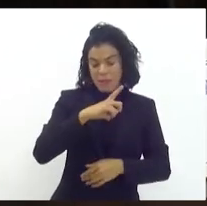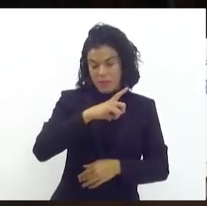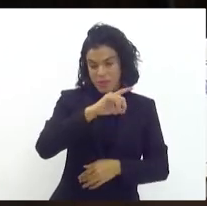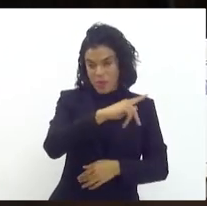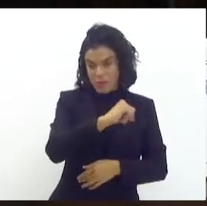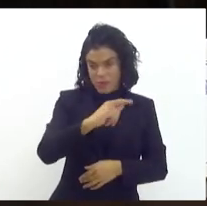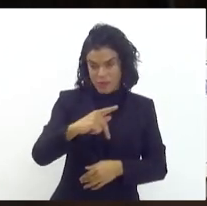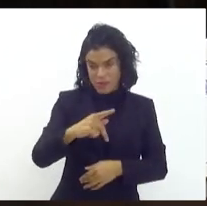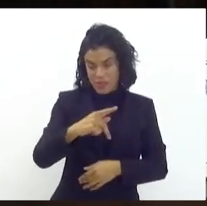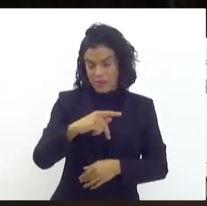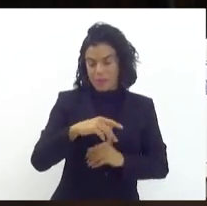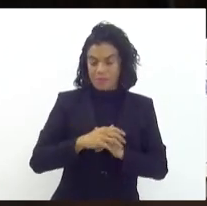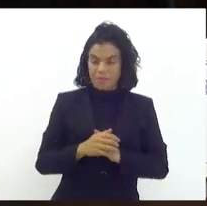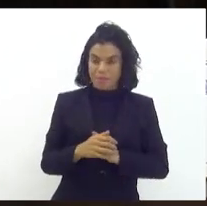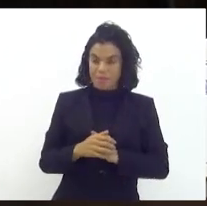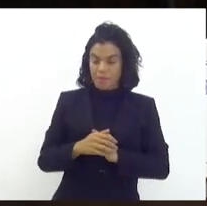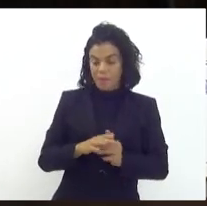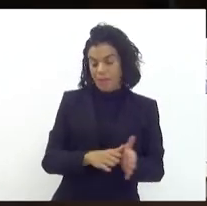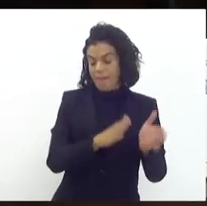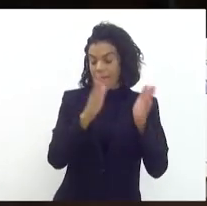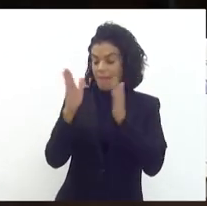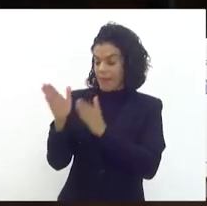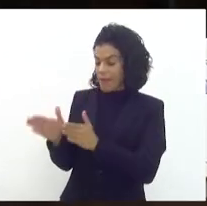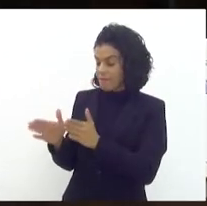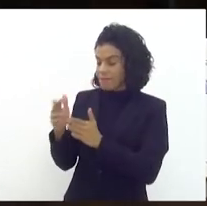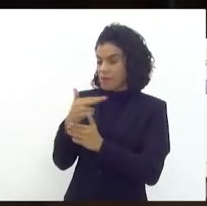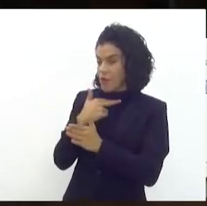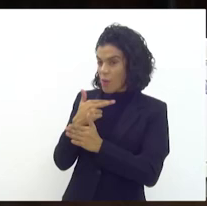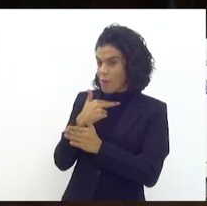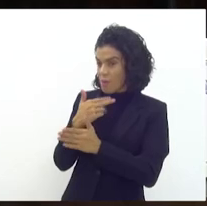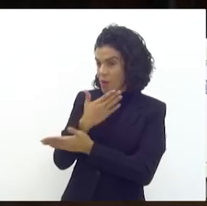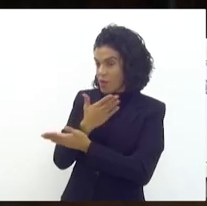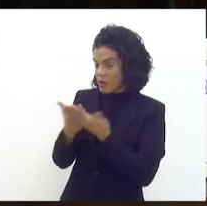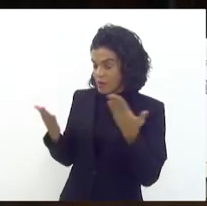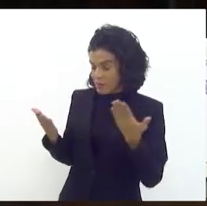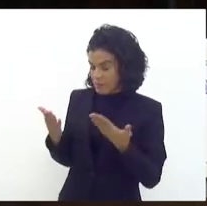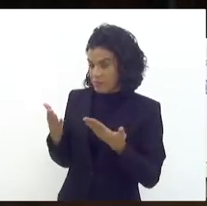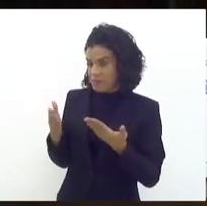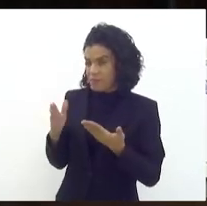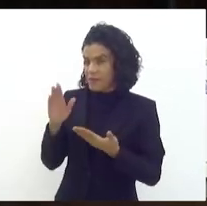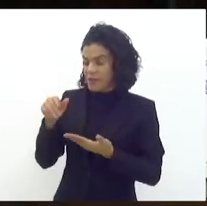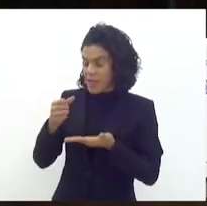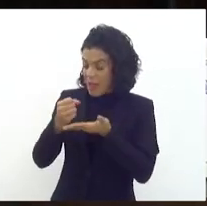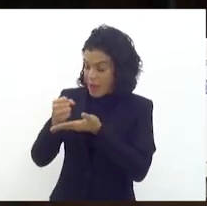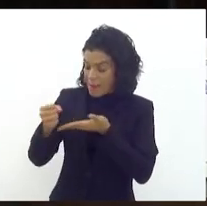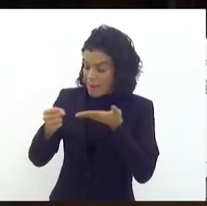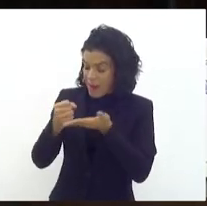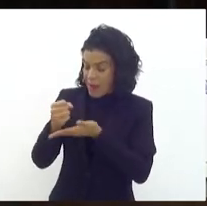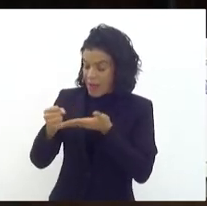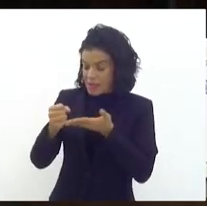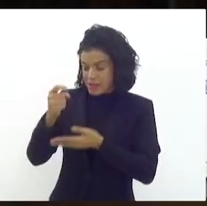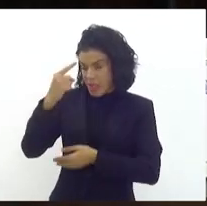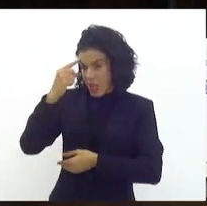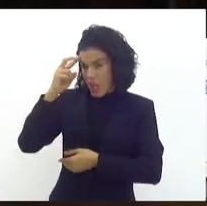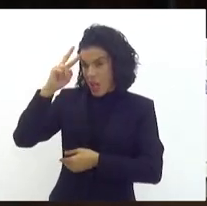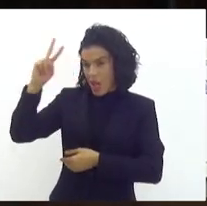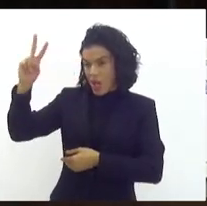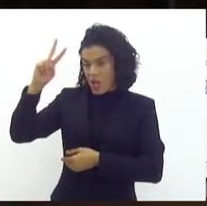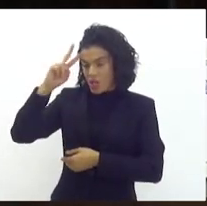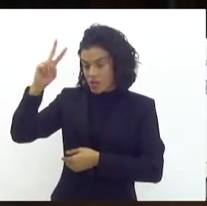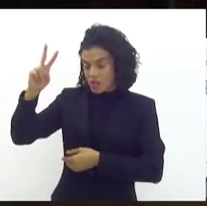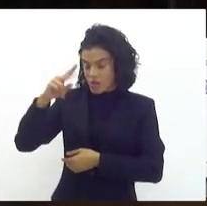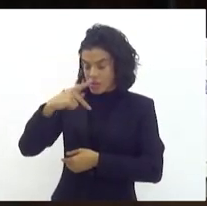ter investimentos por outro lado a gente não pode perder de vista que a base lógica do